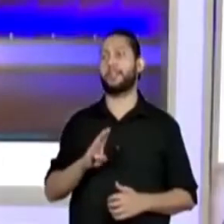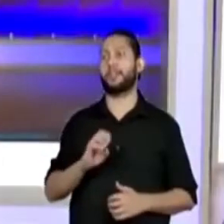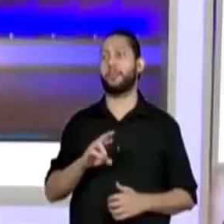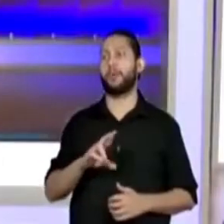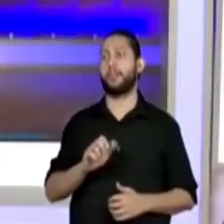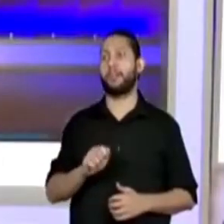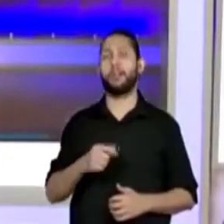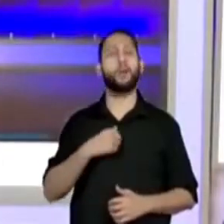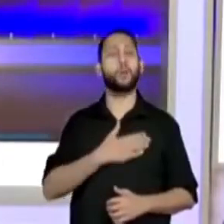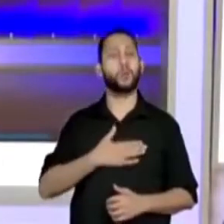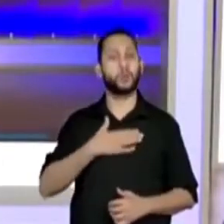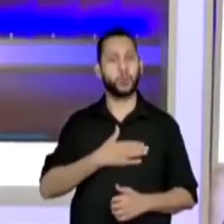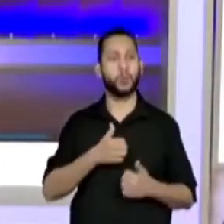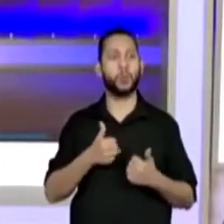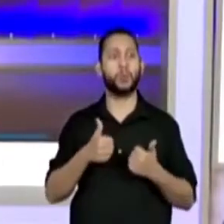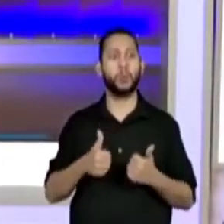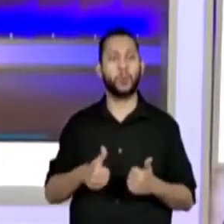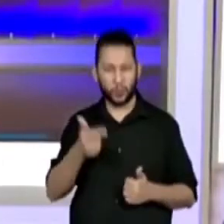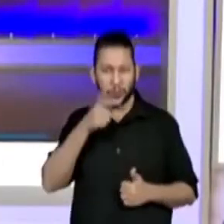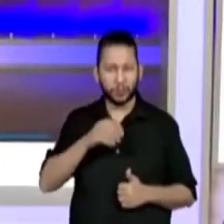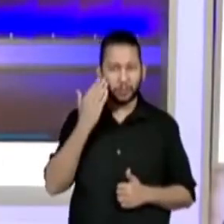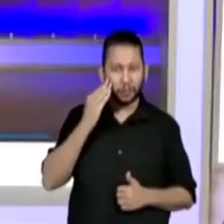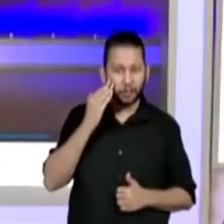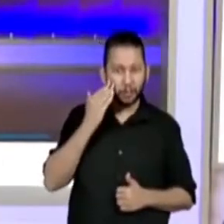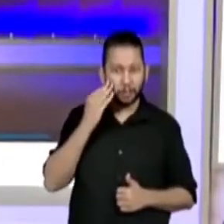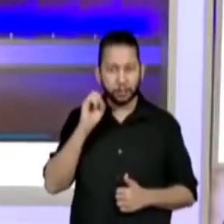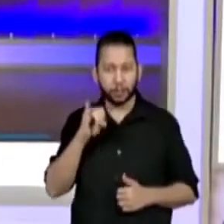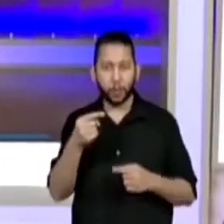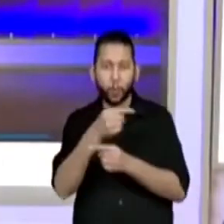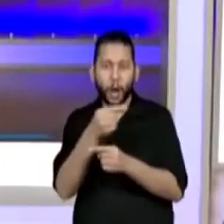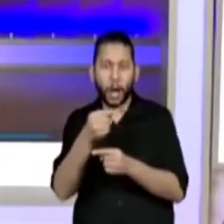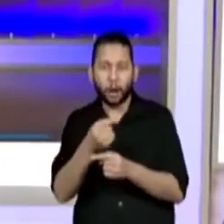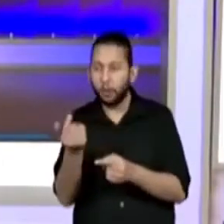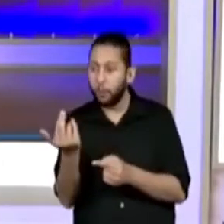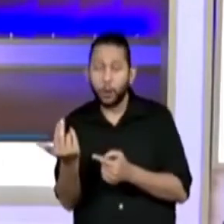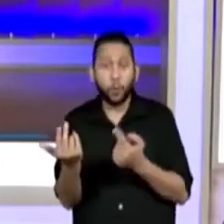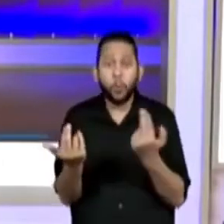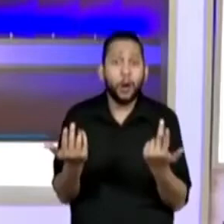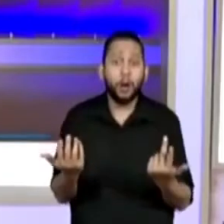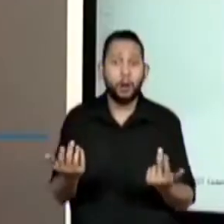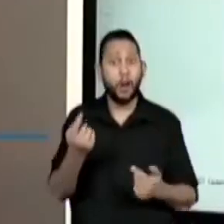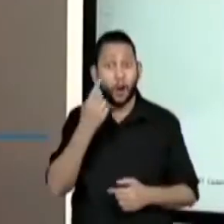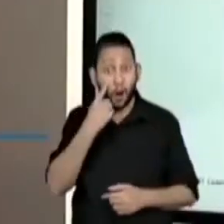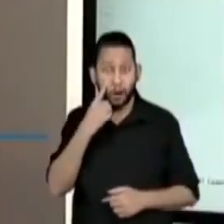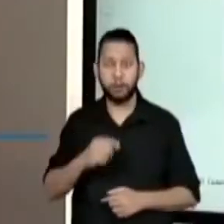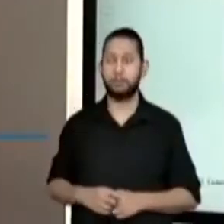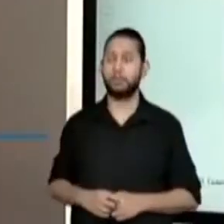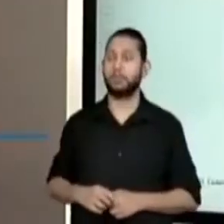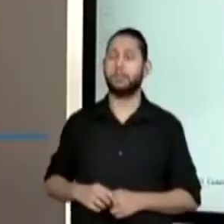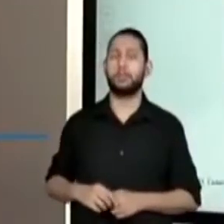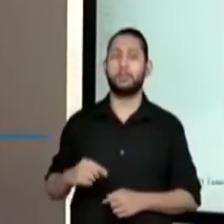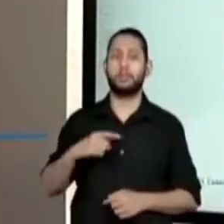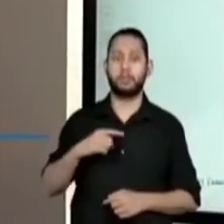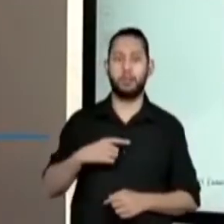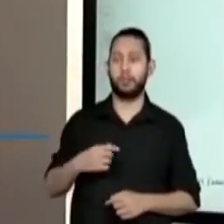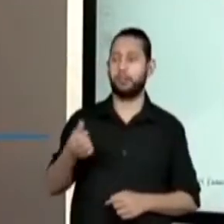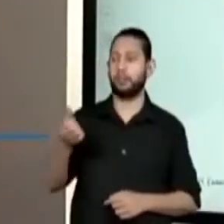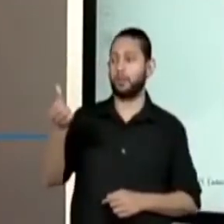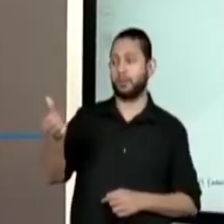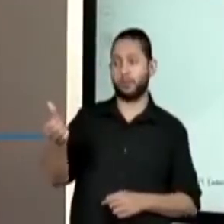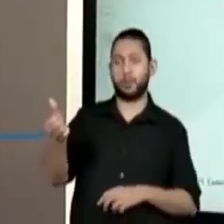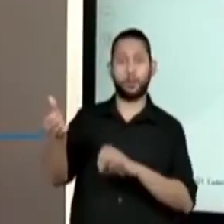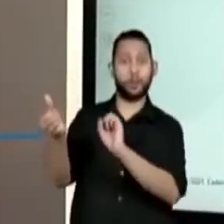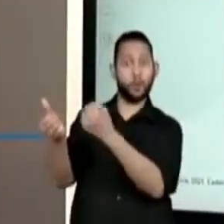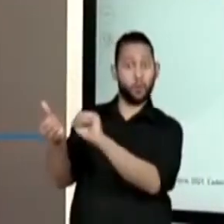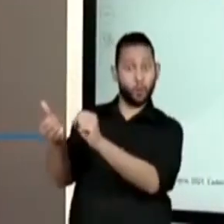gostei de ver turma entender então relação de igualdade é basicamente isso é nós escrevemos a equação